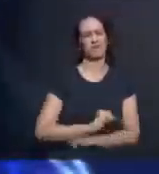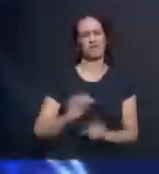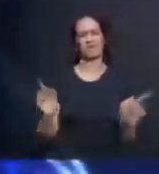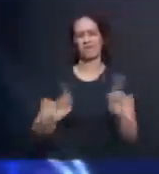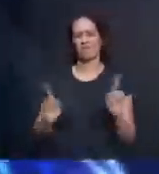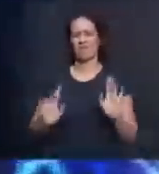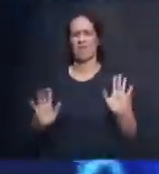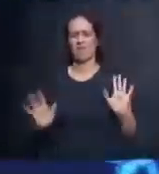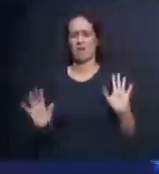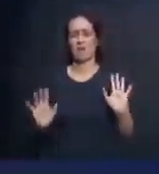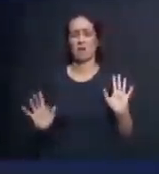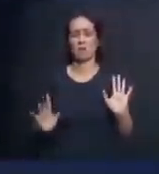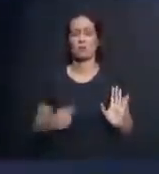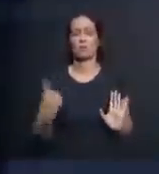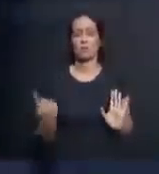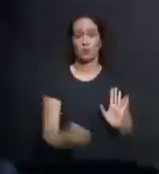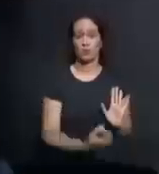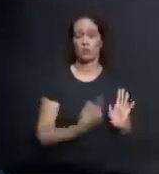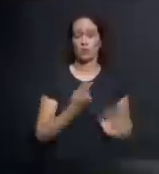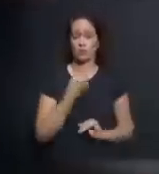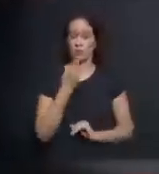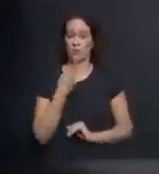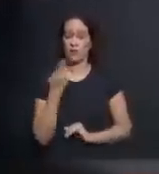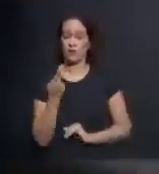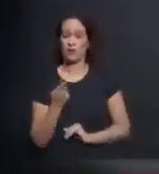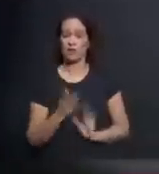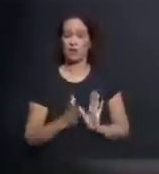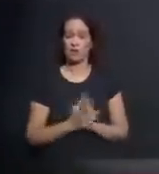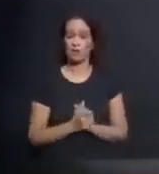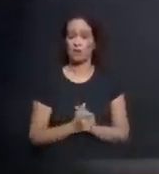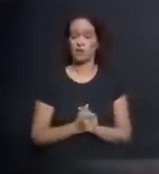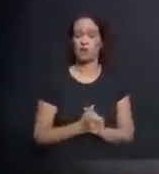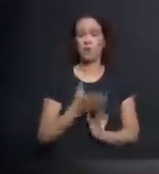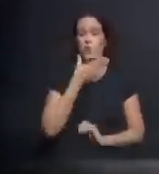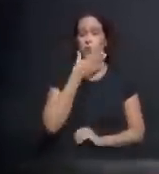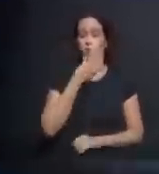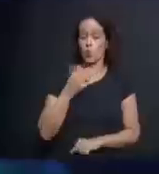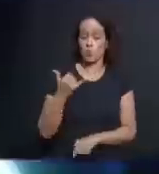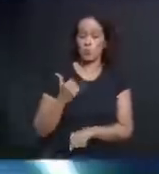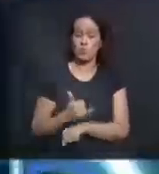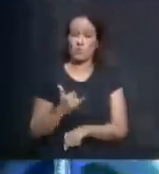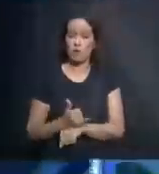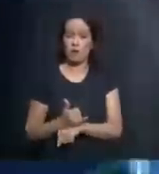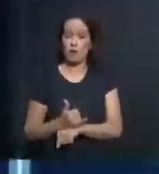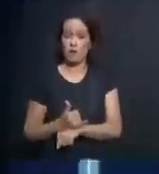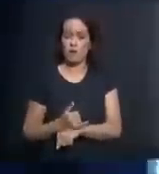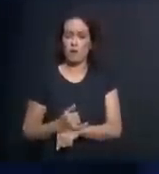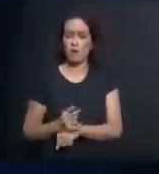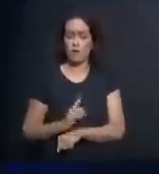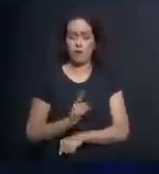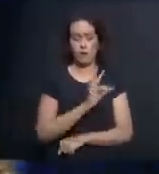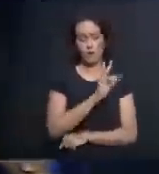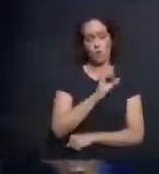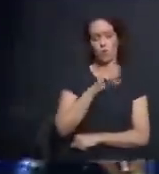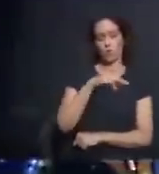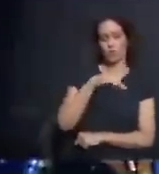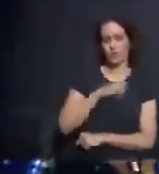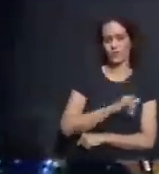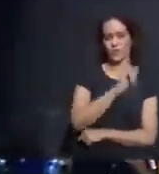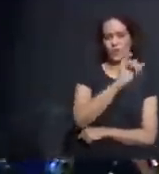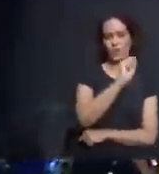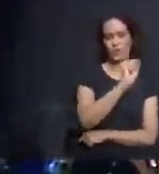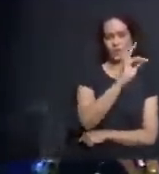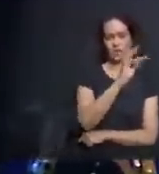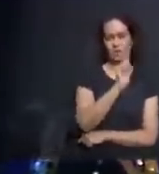David Banner, nós estamos falando do Hulk. Nós não estamos falando do Tony Stark, nós estamos falando do Homem de Ferro! Sem você dar lugar ao